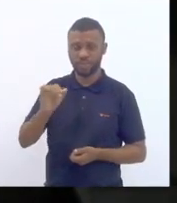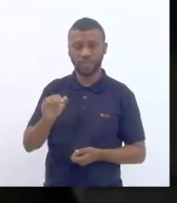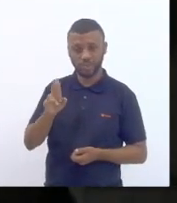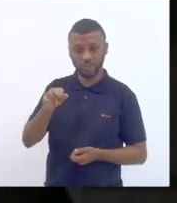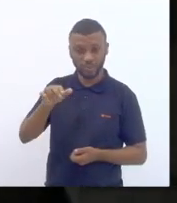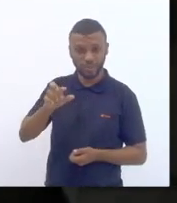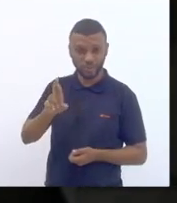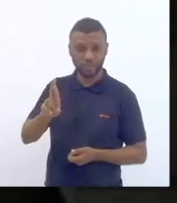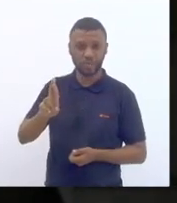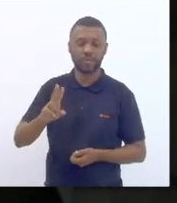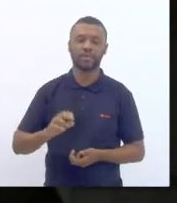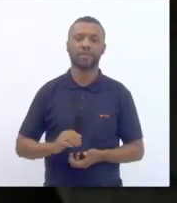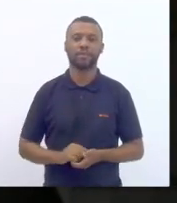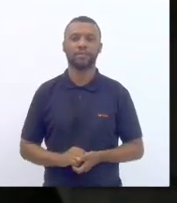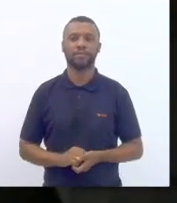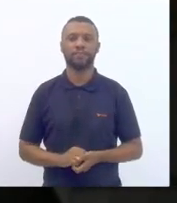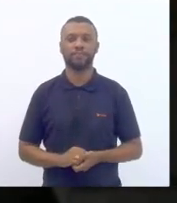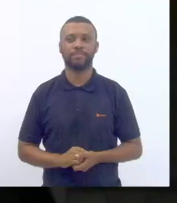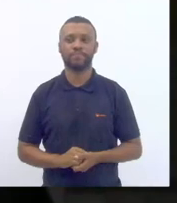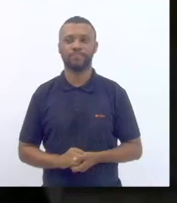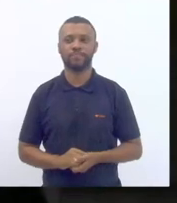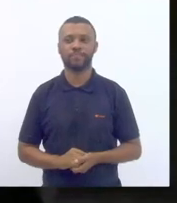a vossa